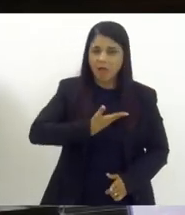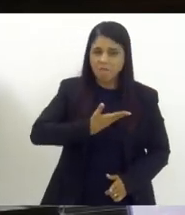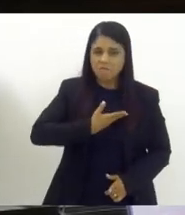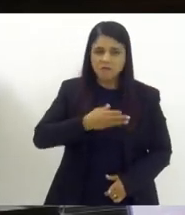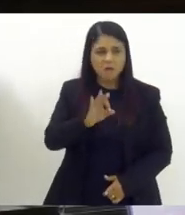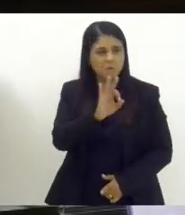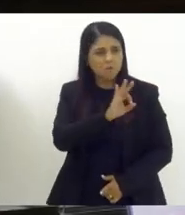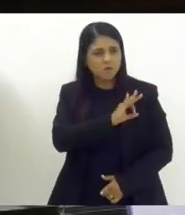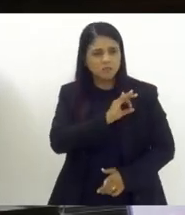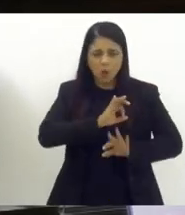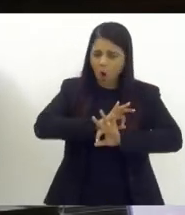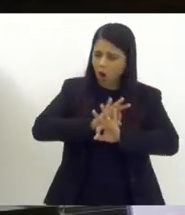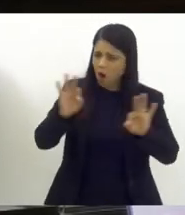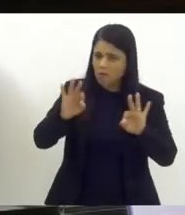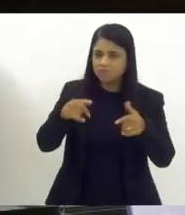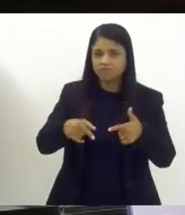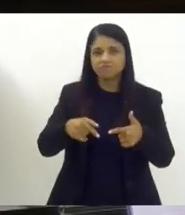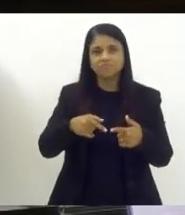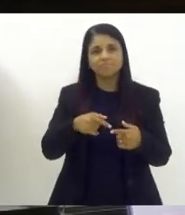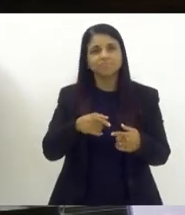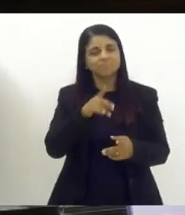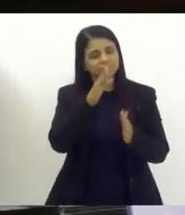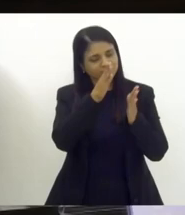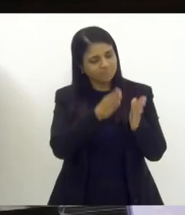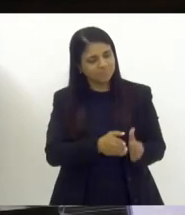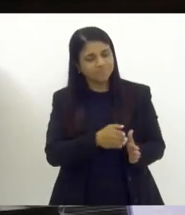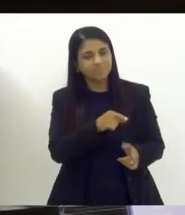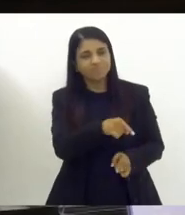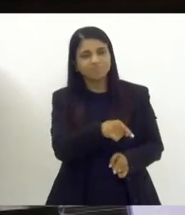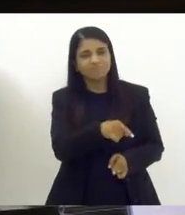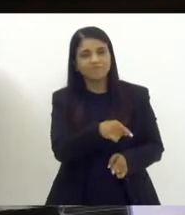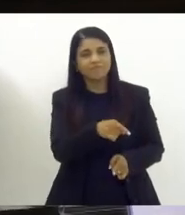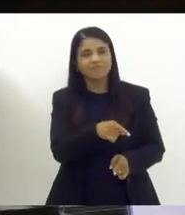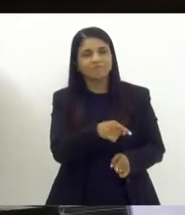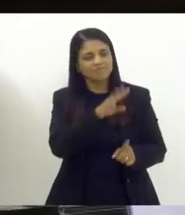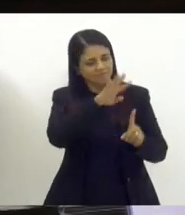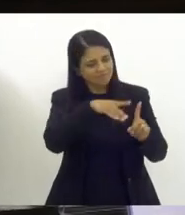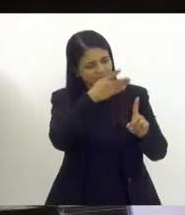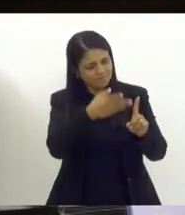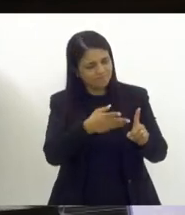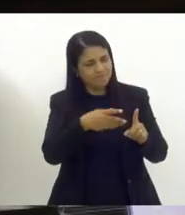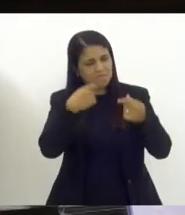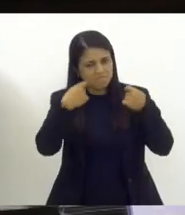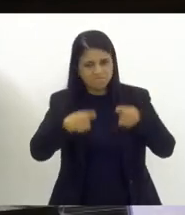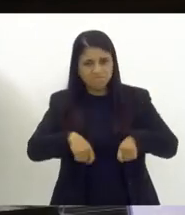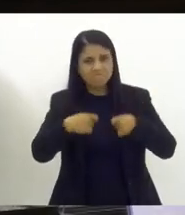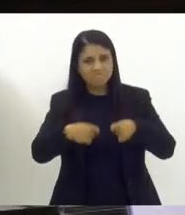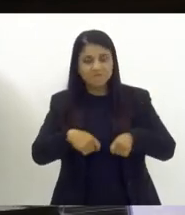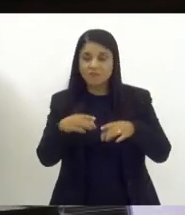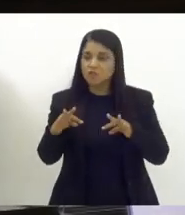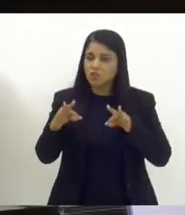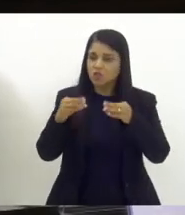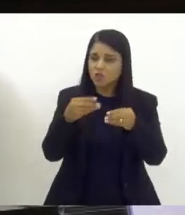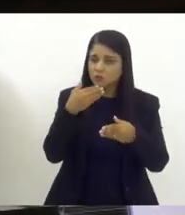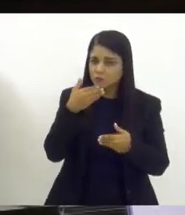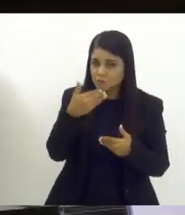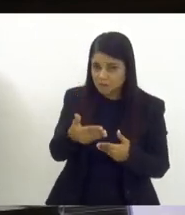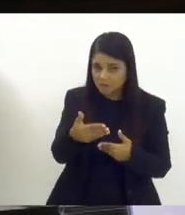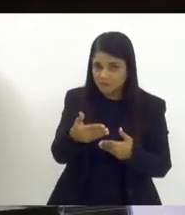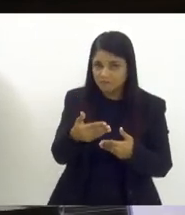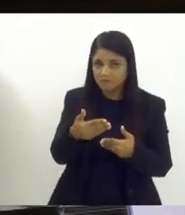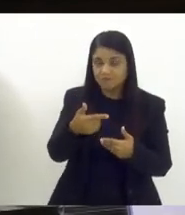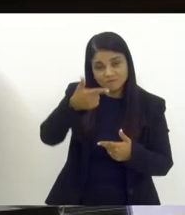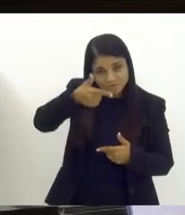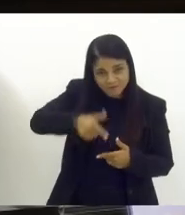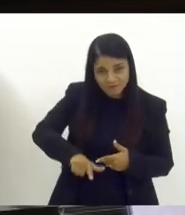exemplar ela é digna e Merece sim eu aqui peço a todos que comigo e mais